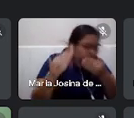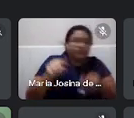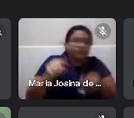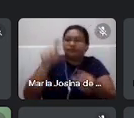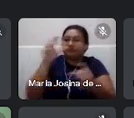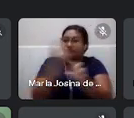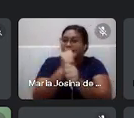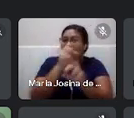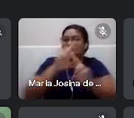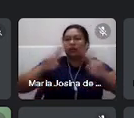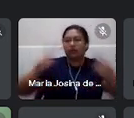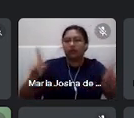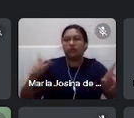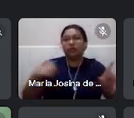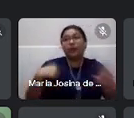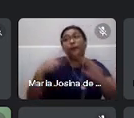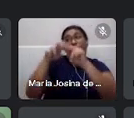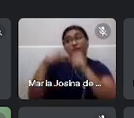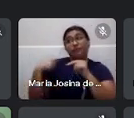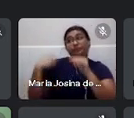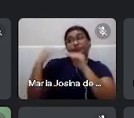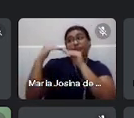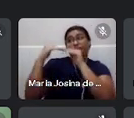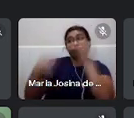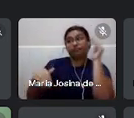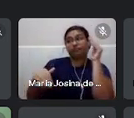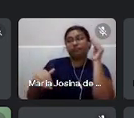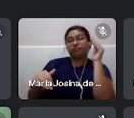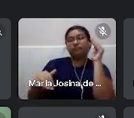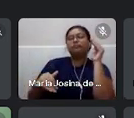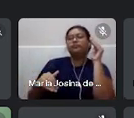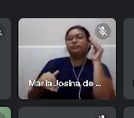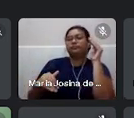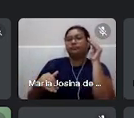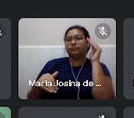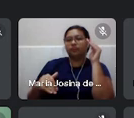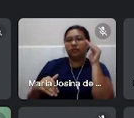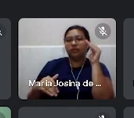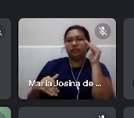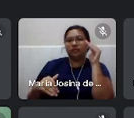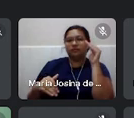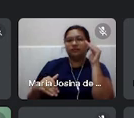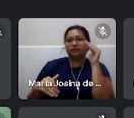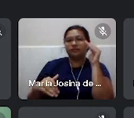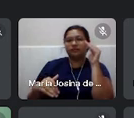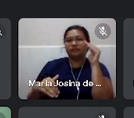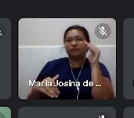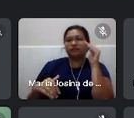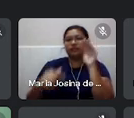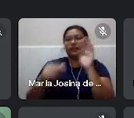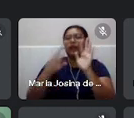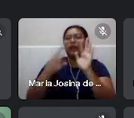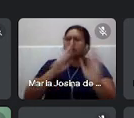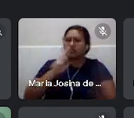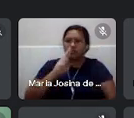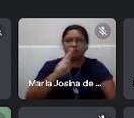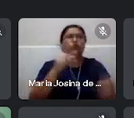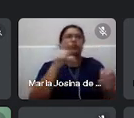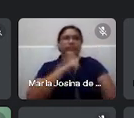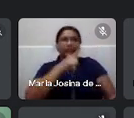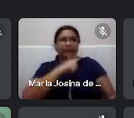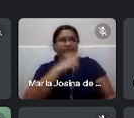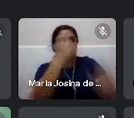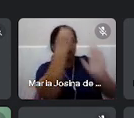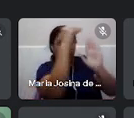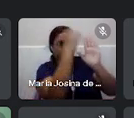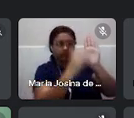diferente. Nesse ponto eu discordo de você. O critério o gabarito está ali, o tutor